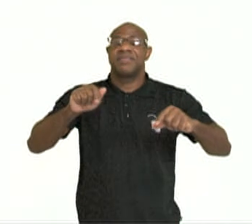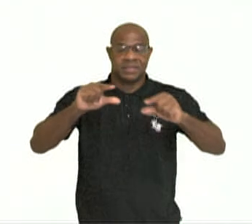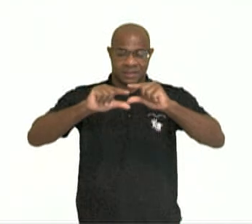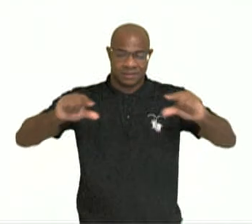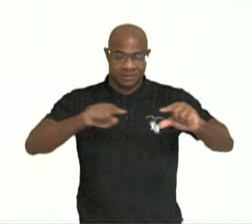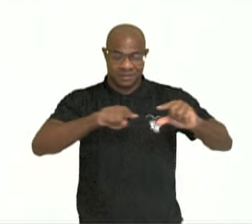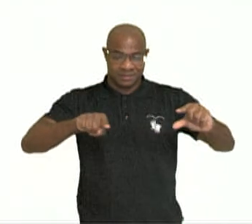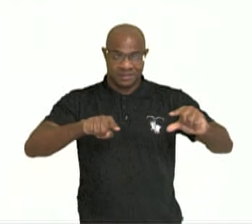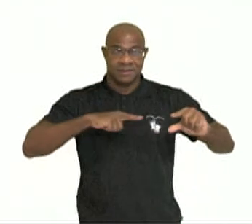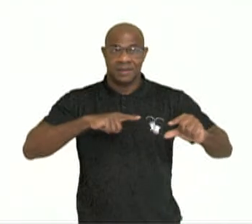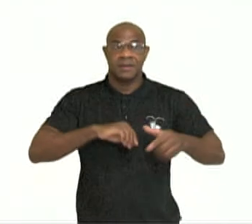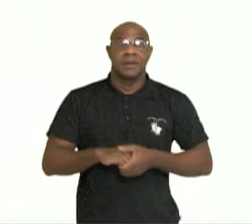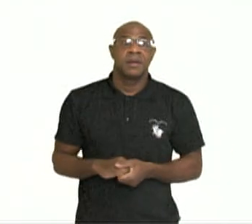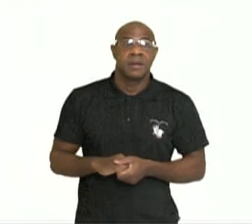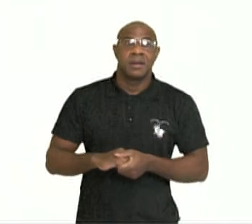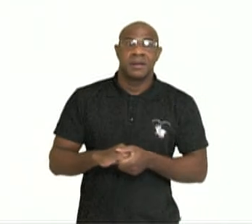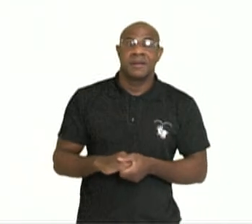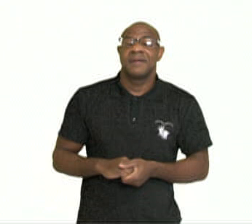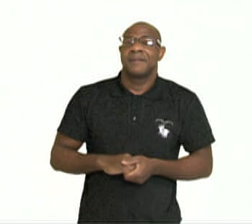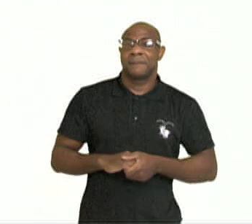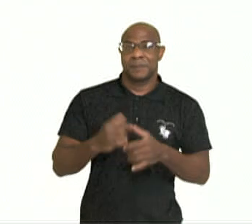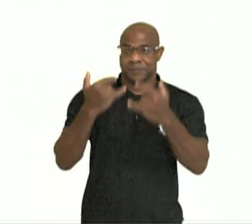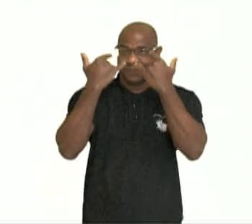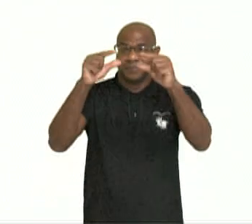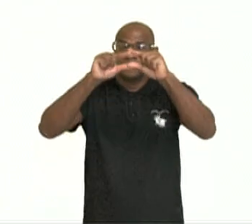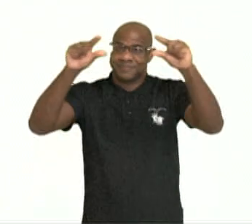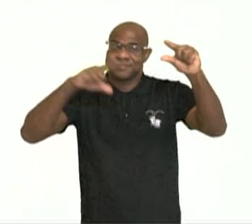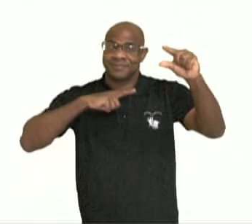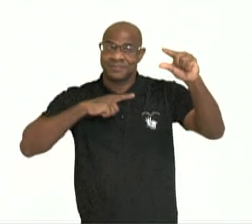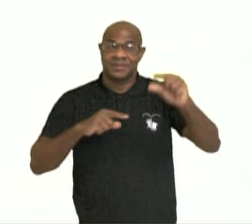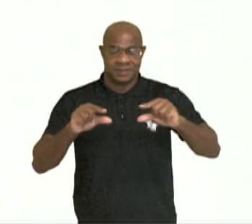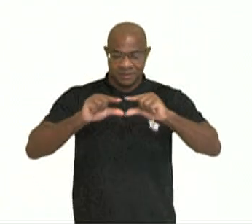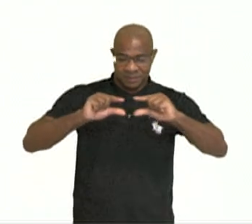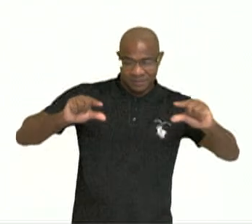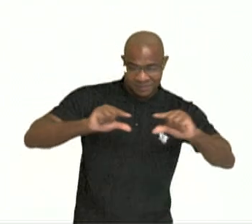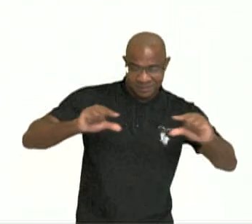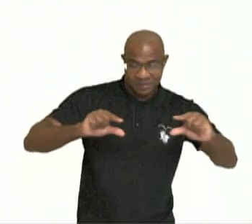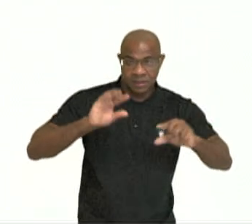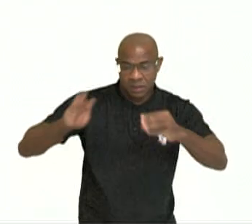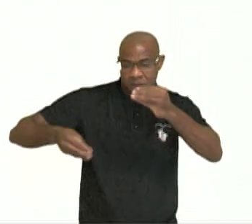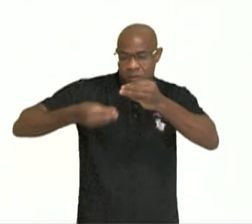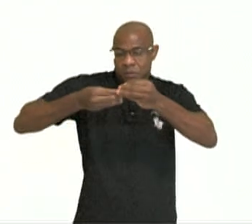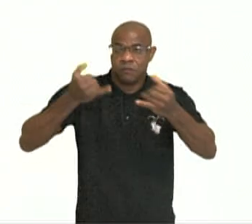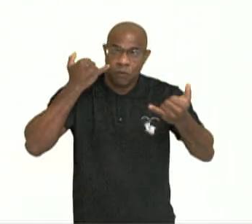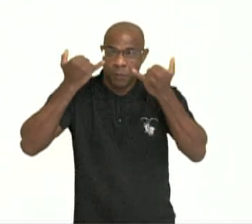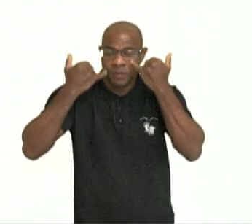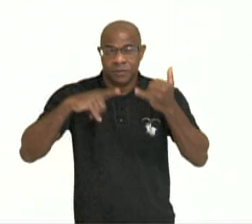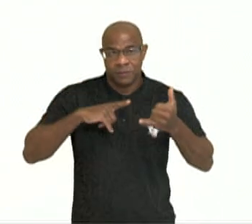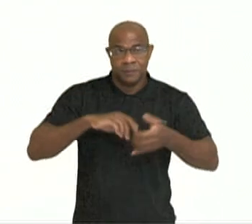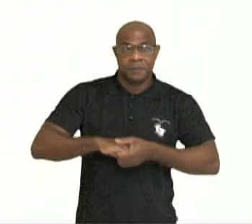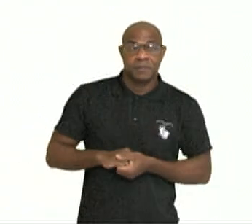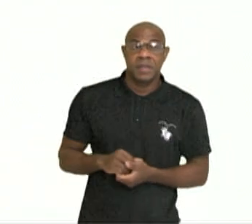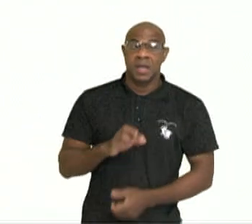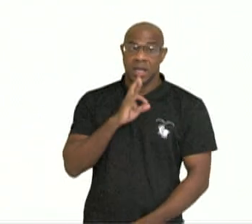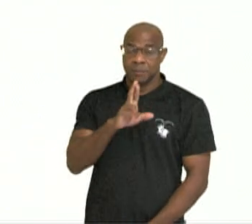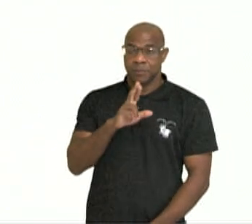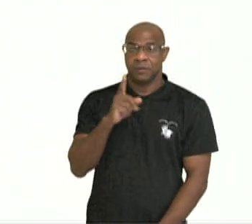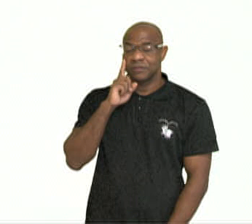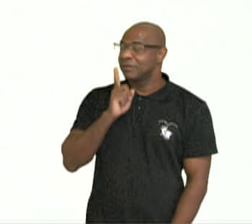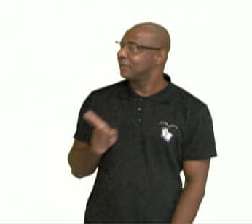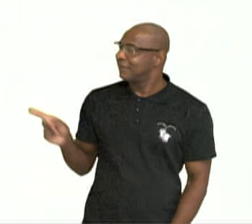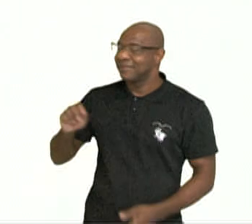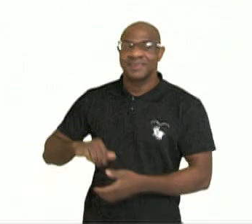na sequência. O título chama a atenção do leitor e a linha fina complementa informações. E responda à